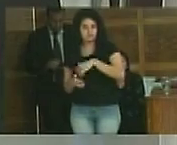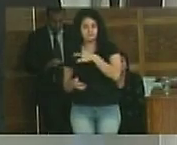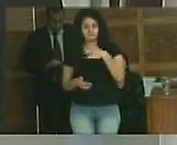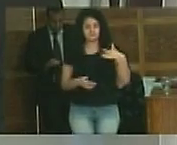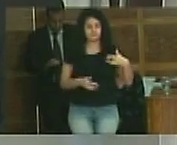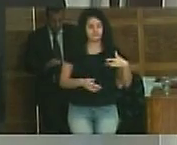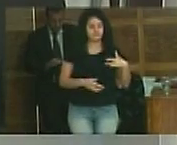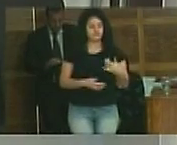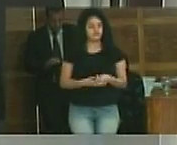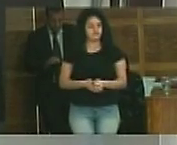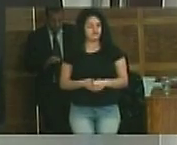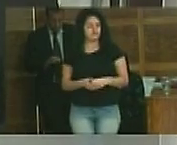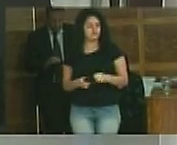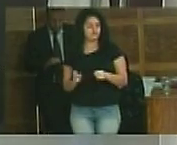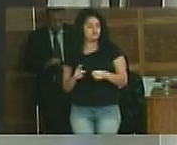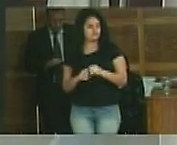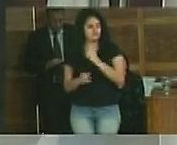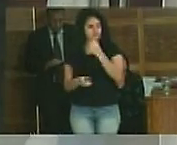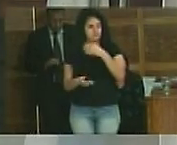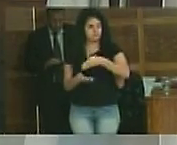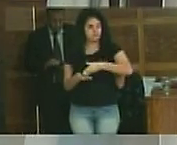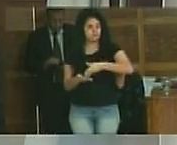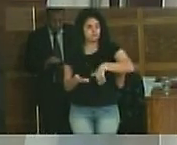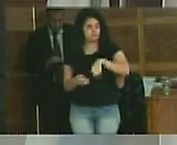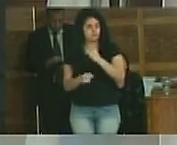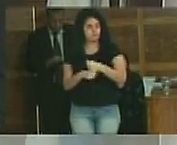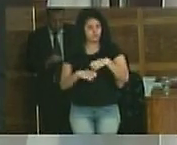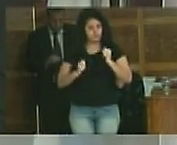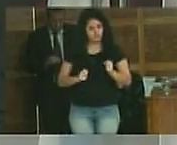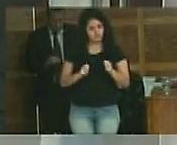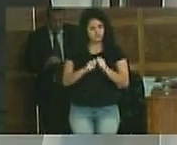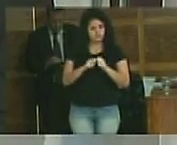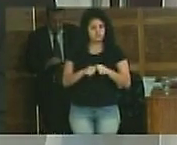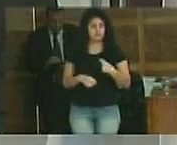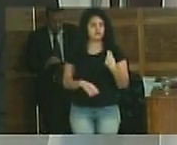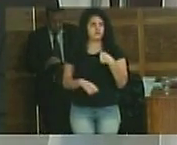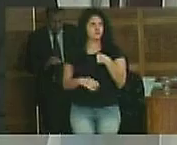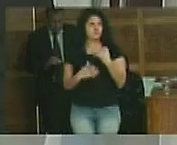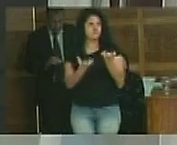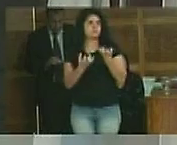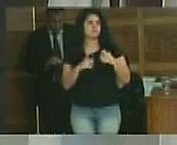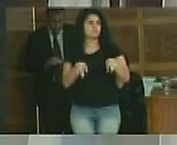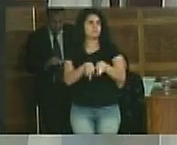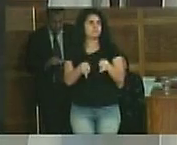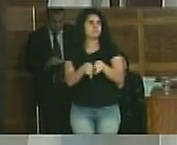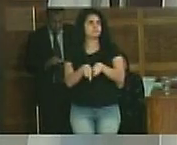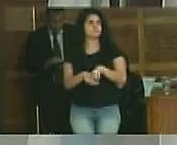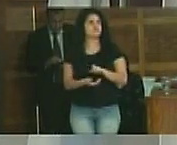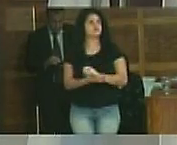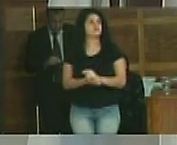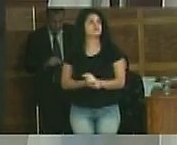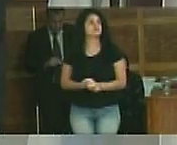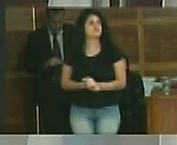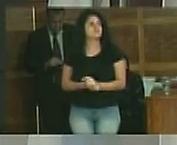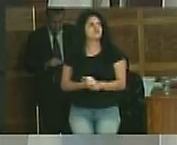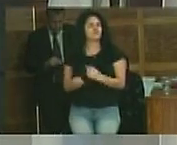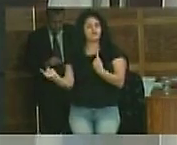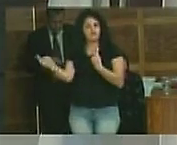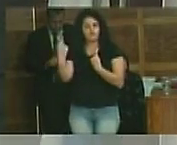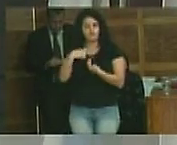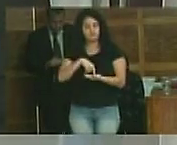Saúde, em parceria com a Secretaria de Obras, possa estar fazendo esse serviço. Bom, eu quero aqui também voltar a